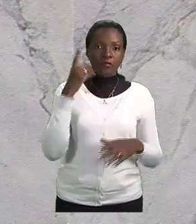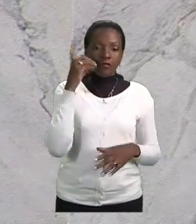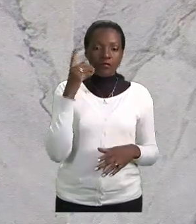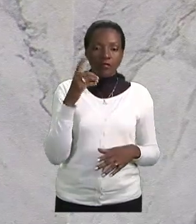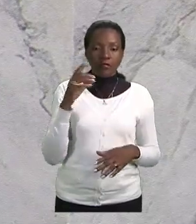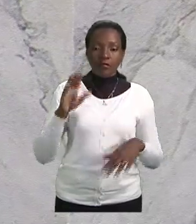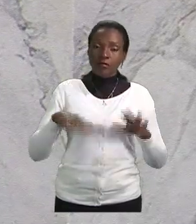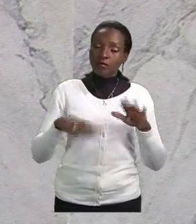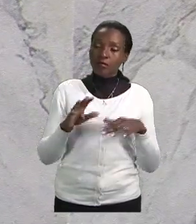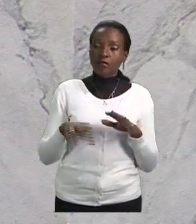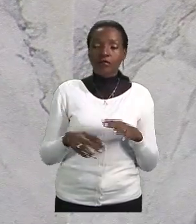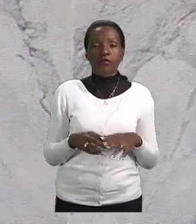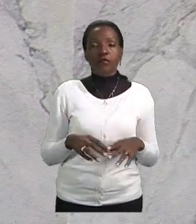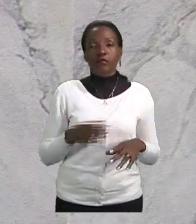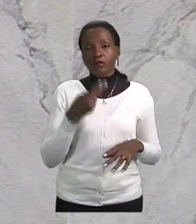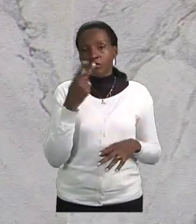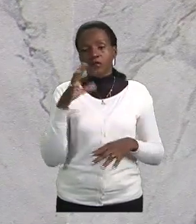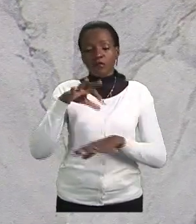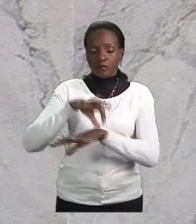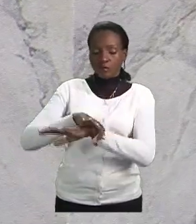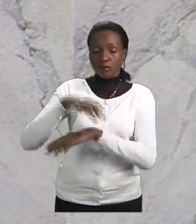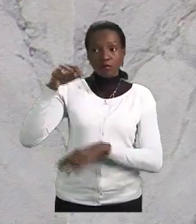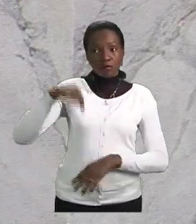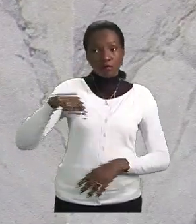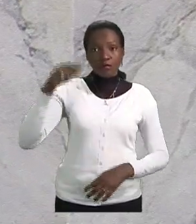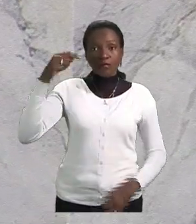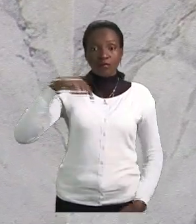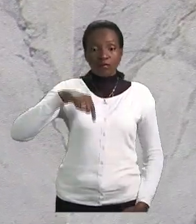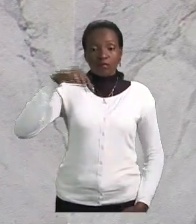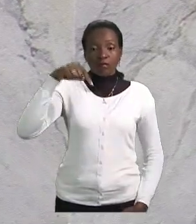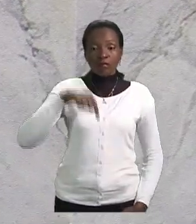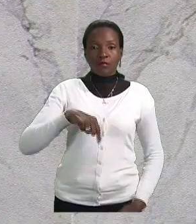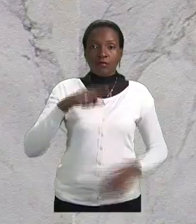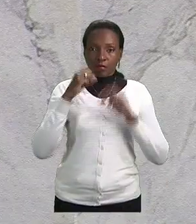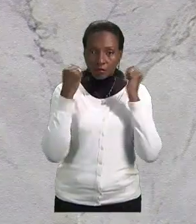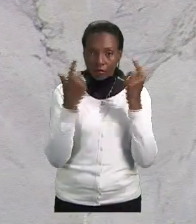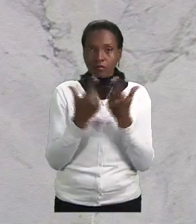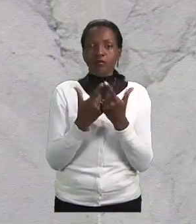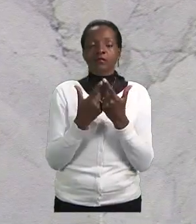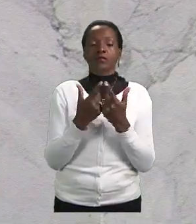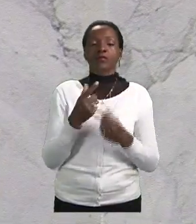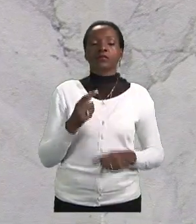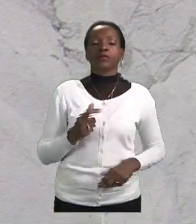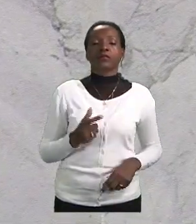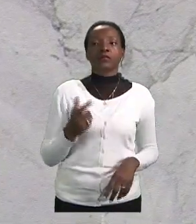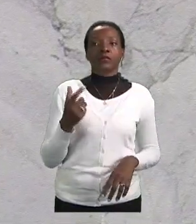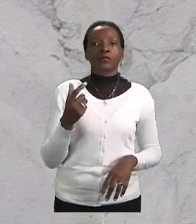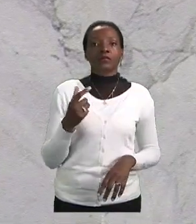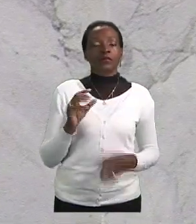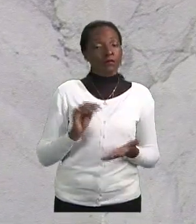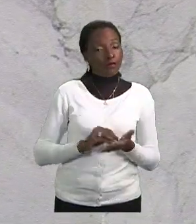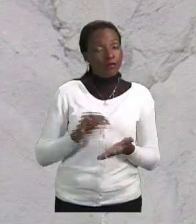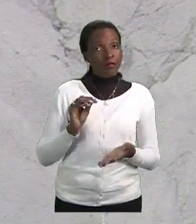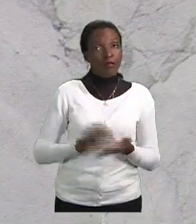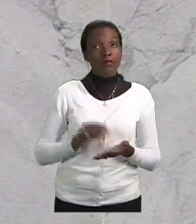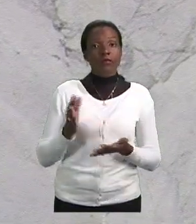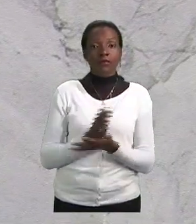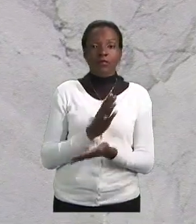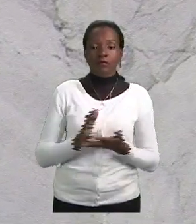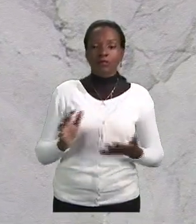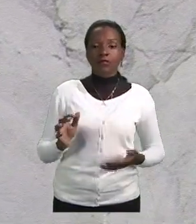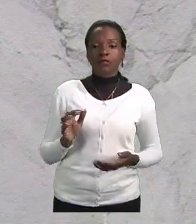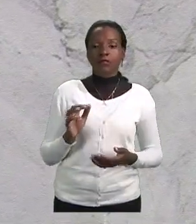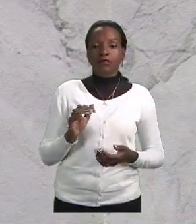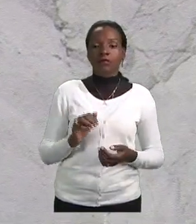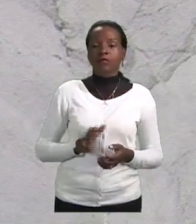a nossa casa ela não tem as condições de segurança adequada de acesso